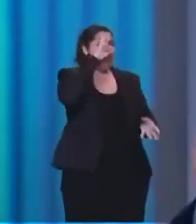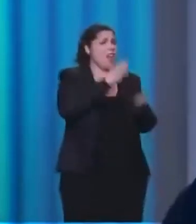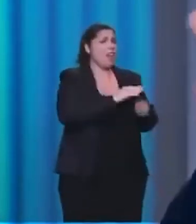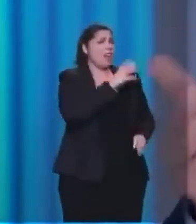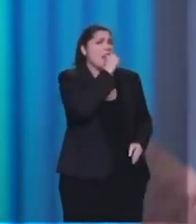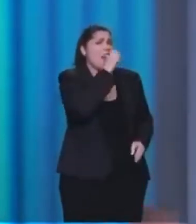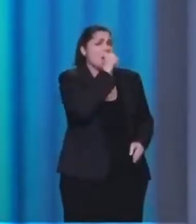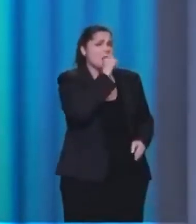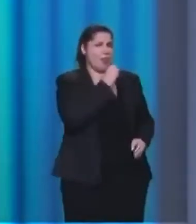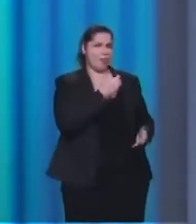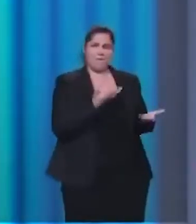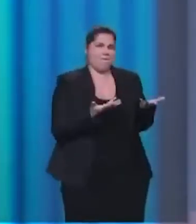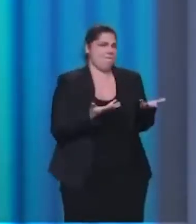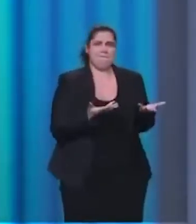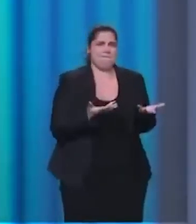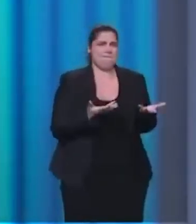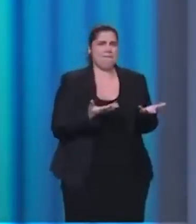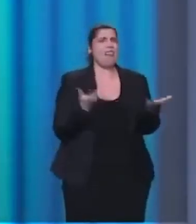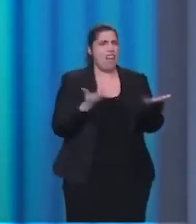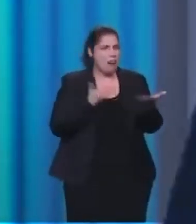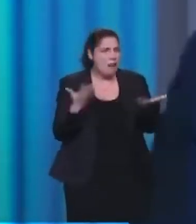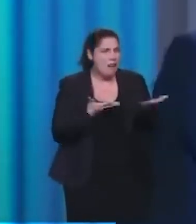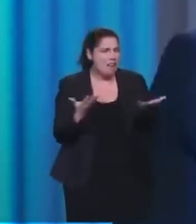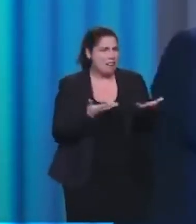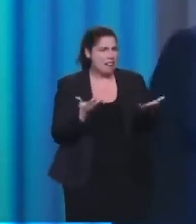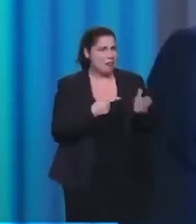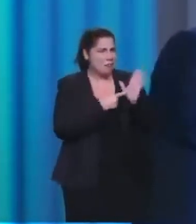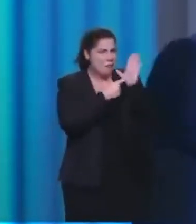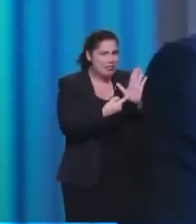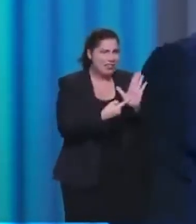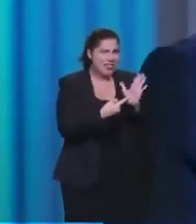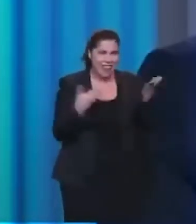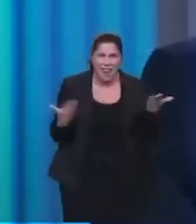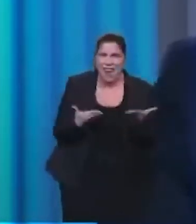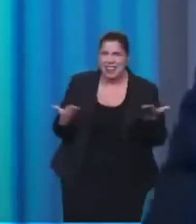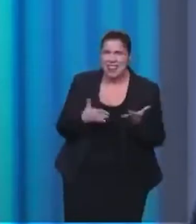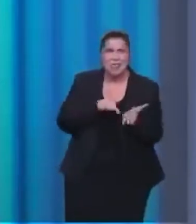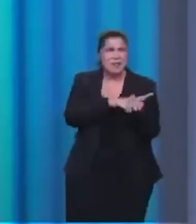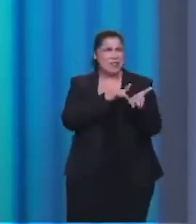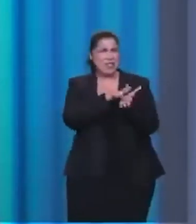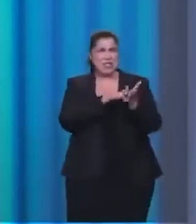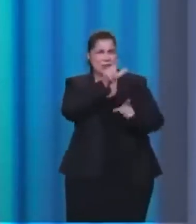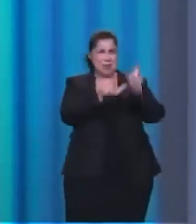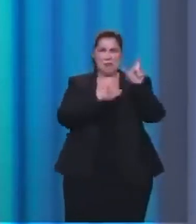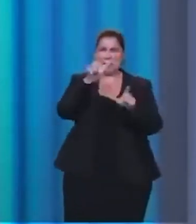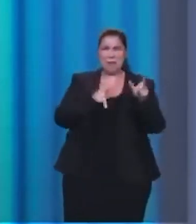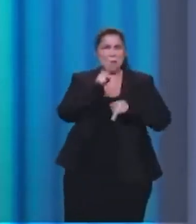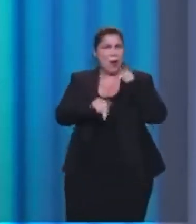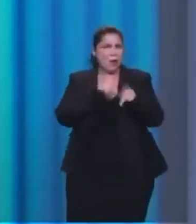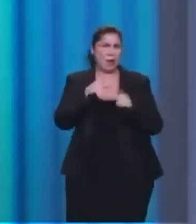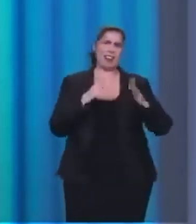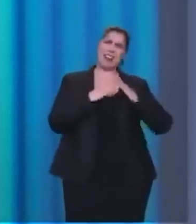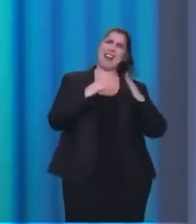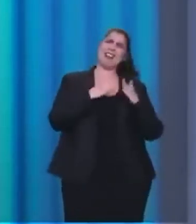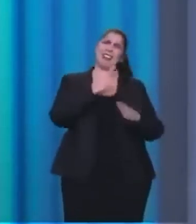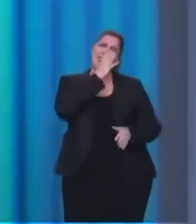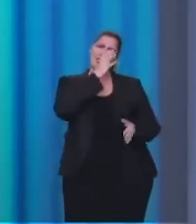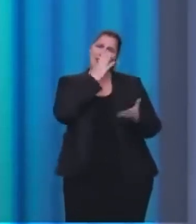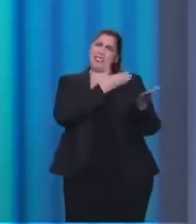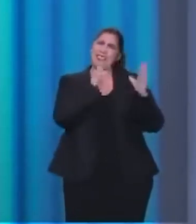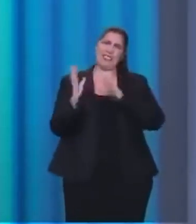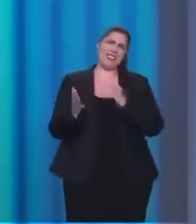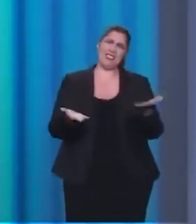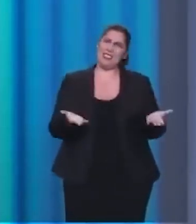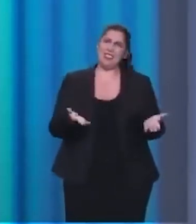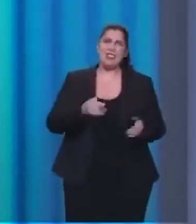entendeu? E prestar esse serviço aqui, se prestar a esse serviço de enganar o povo que está assistindo um debate. O povo